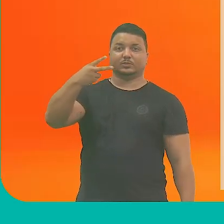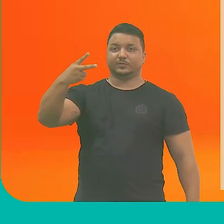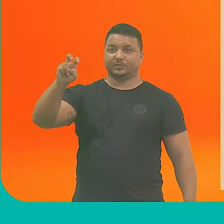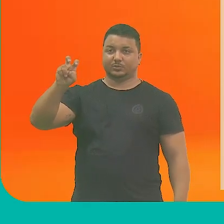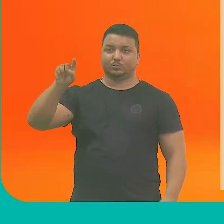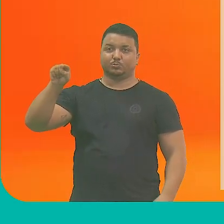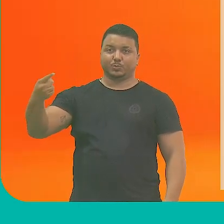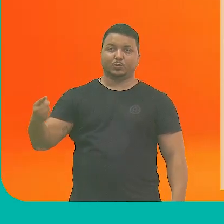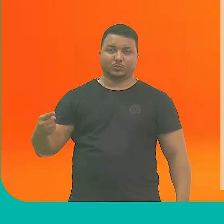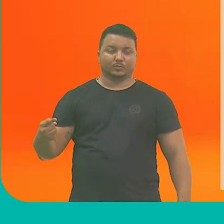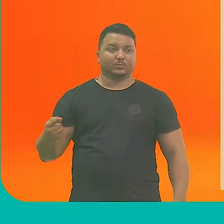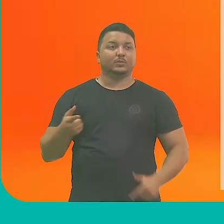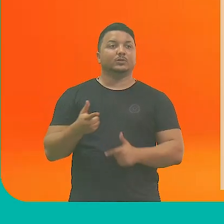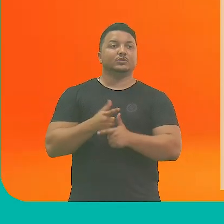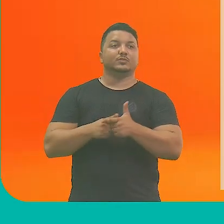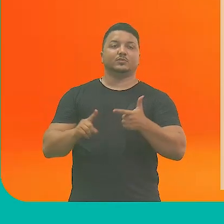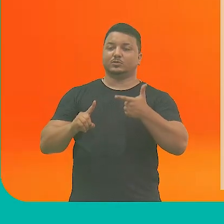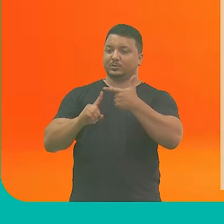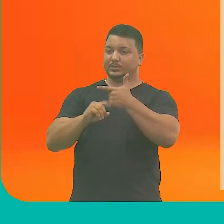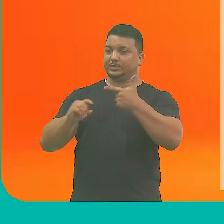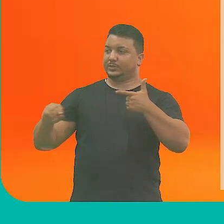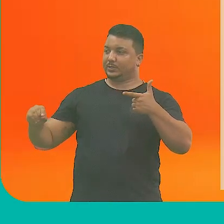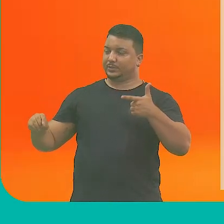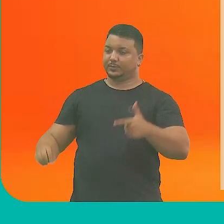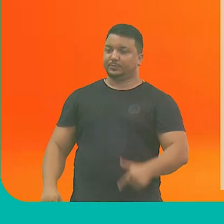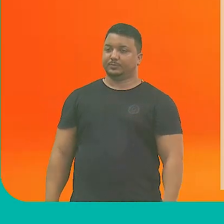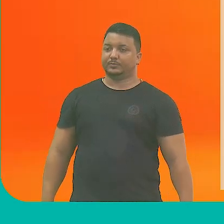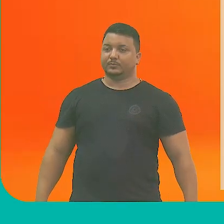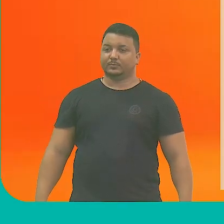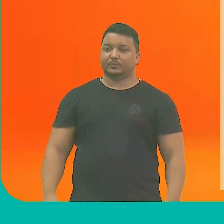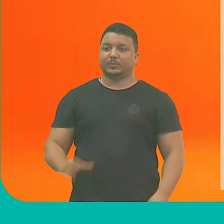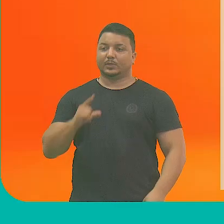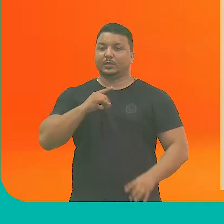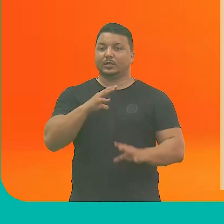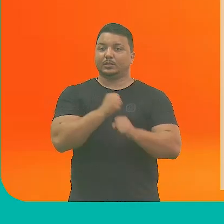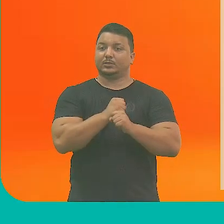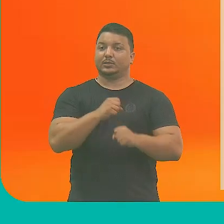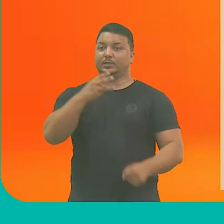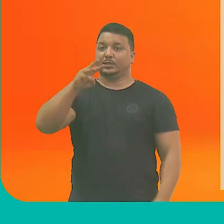325.000. Dividido por 100. Vai dar